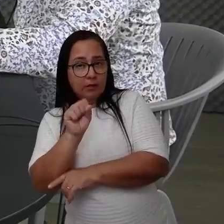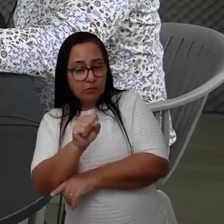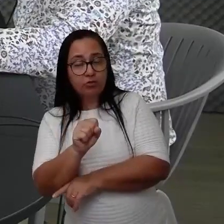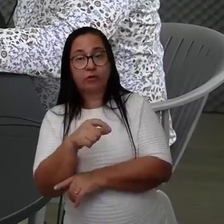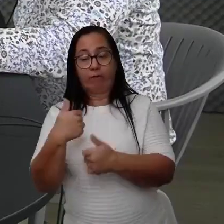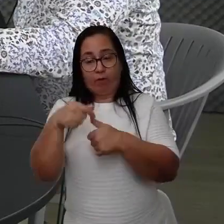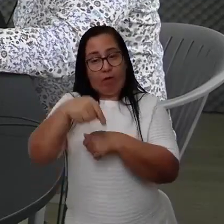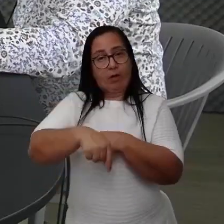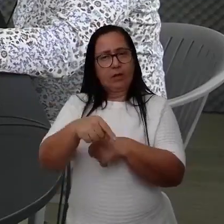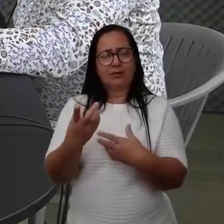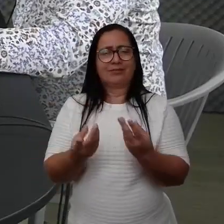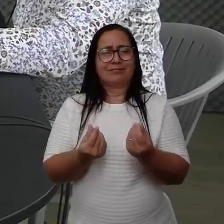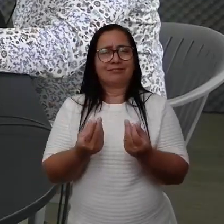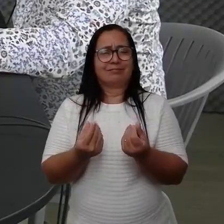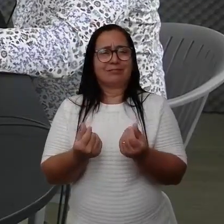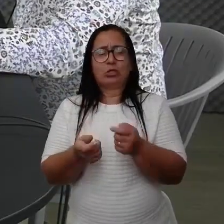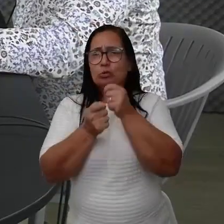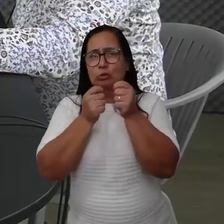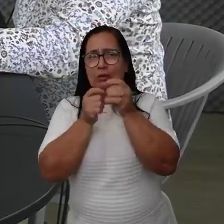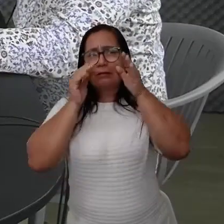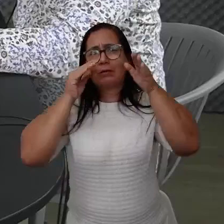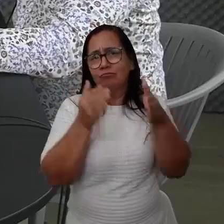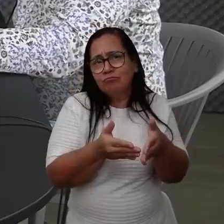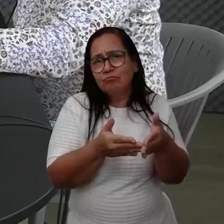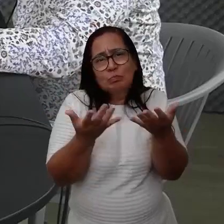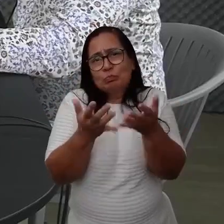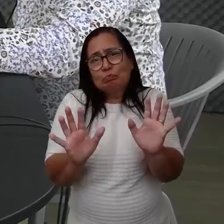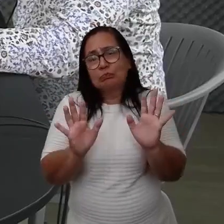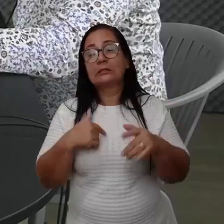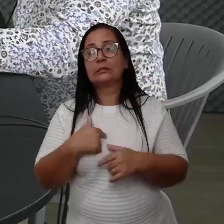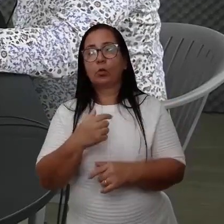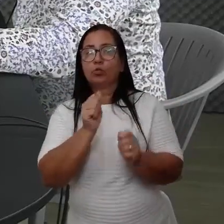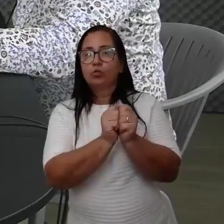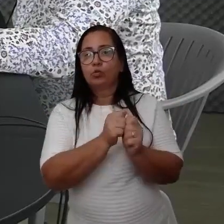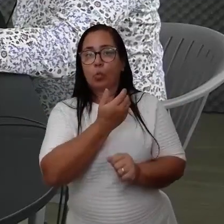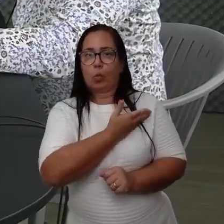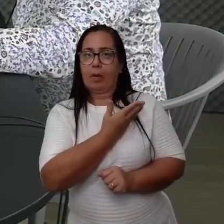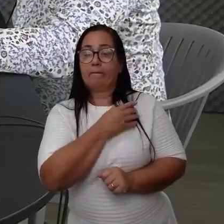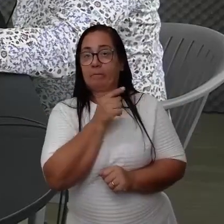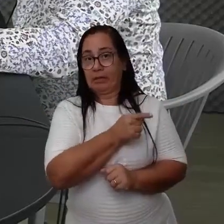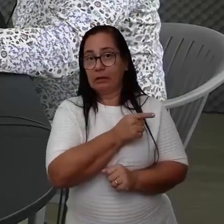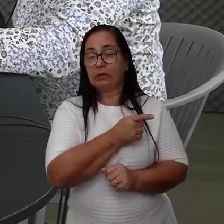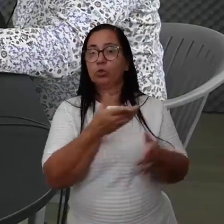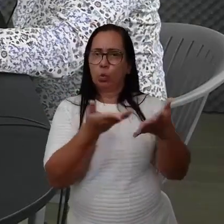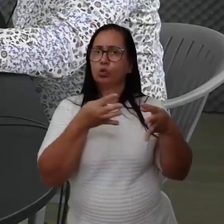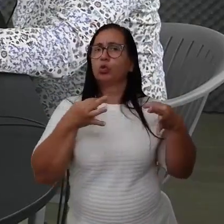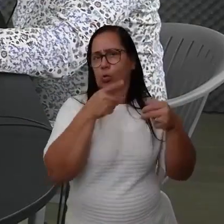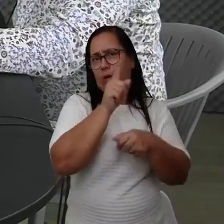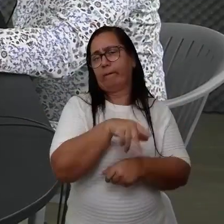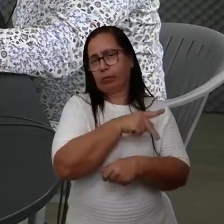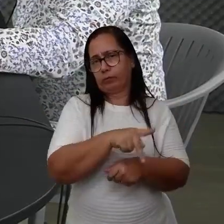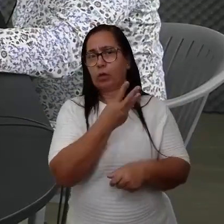mais rasa, digamos assim, do que o jornalismo propõe. Uhum. Então eu, junto com outras amigas, que todas hoje são professoras,